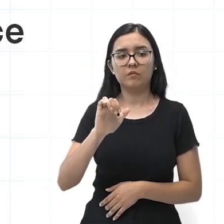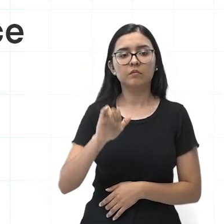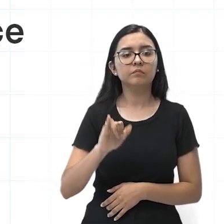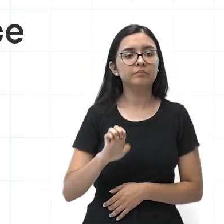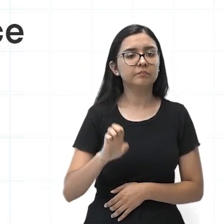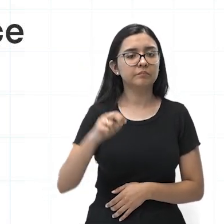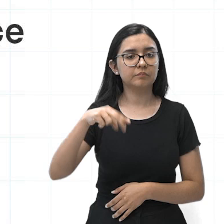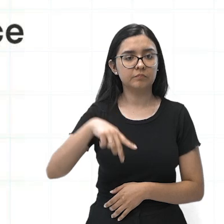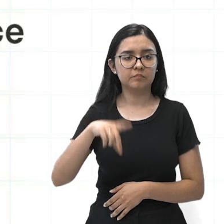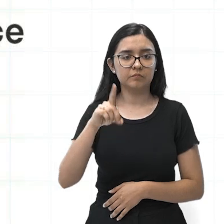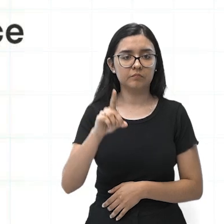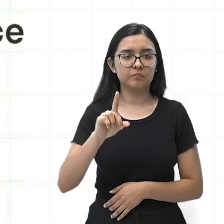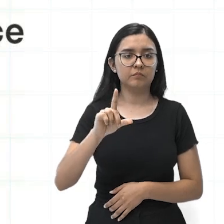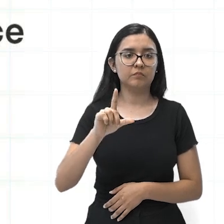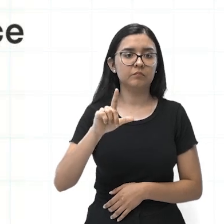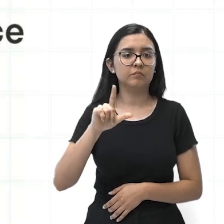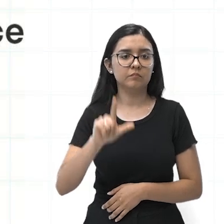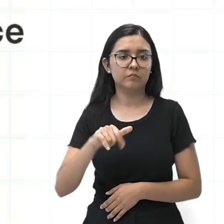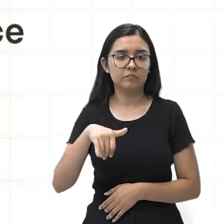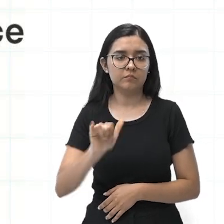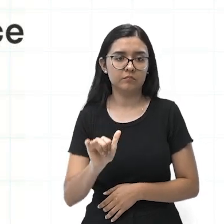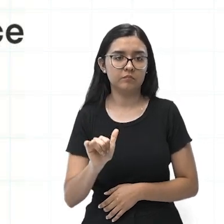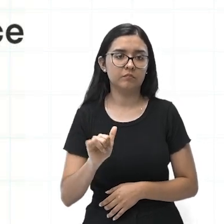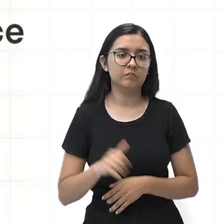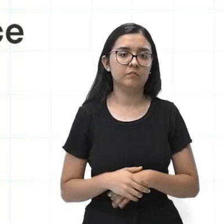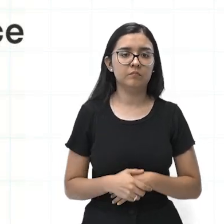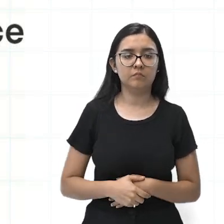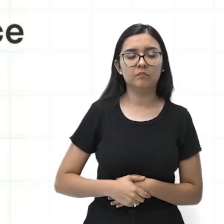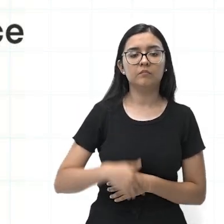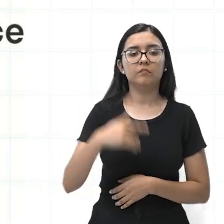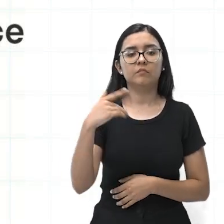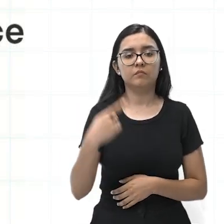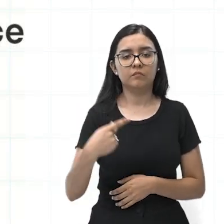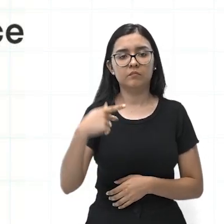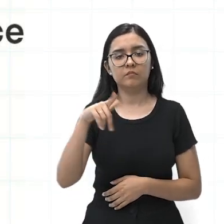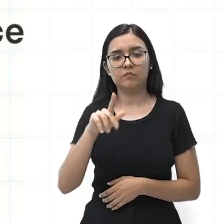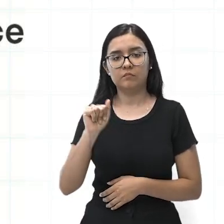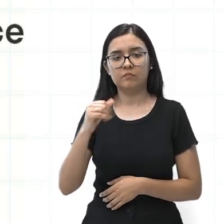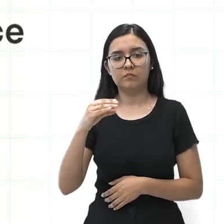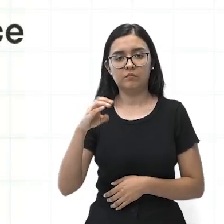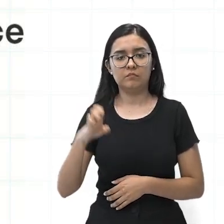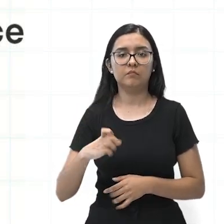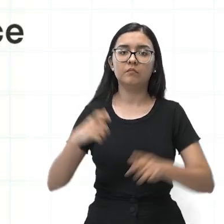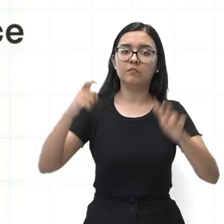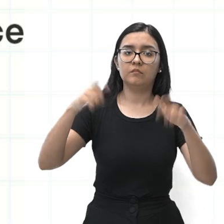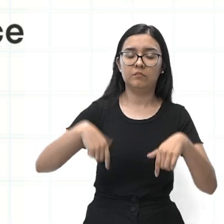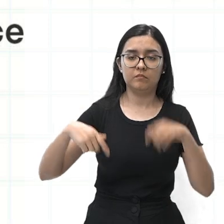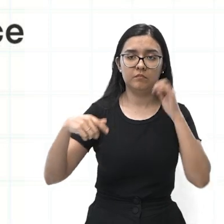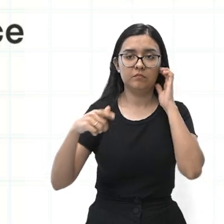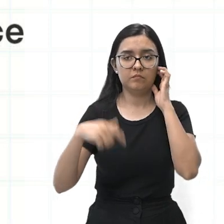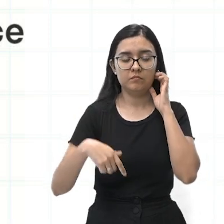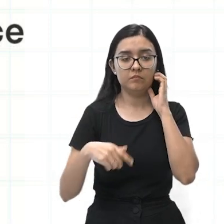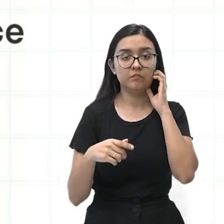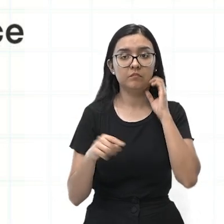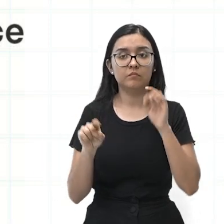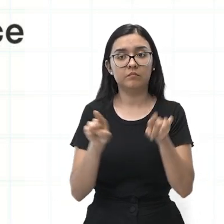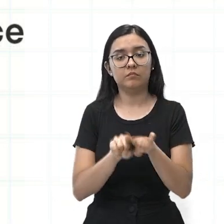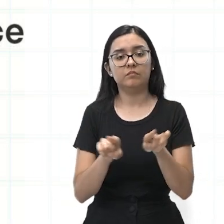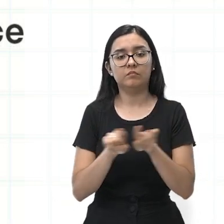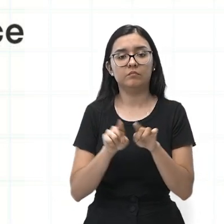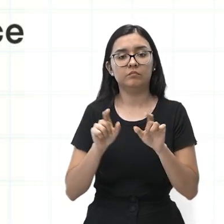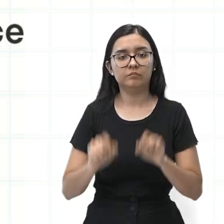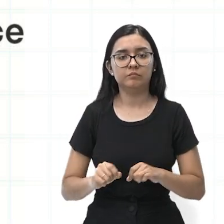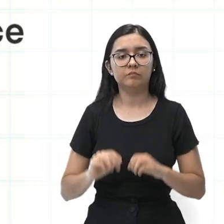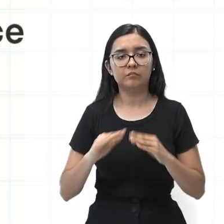Friendly, amigável. Place é lugar, tá? Então, Jardim das Flores